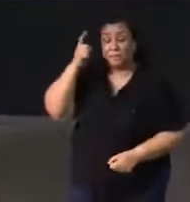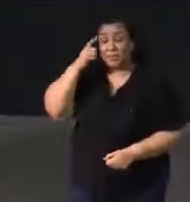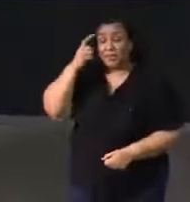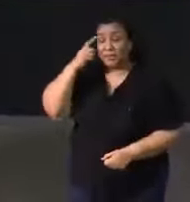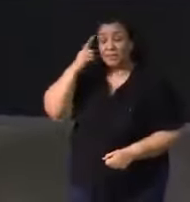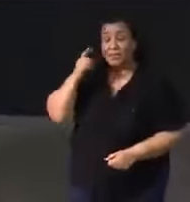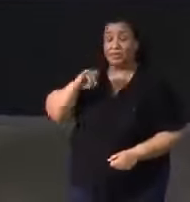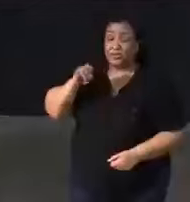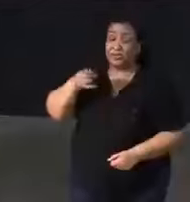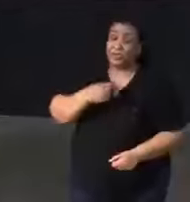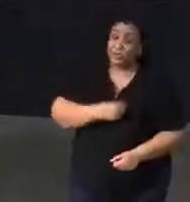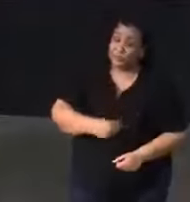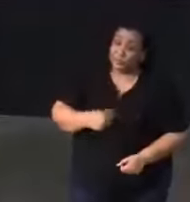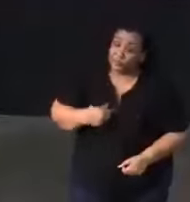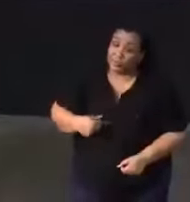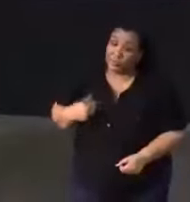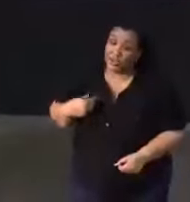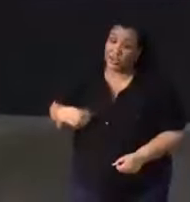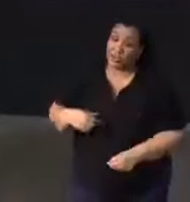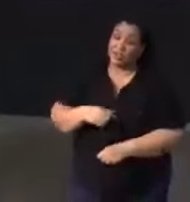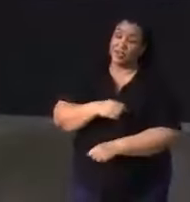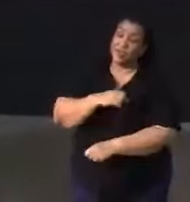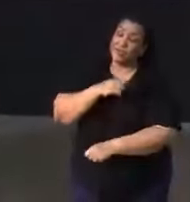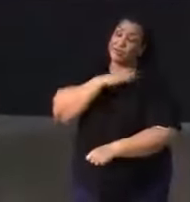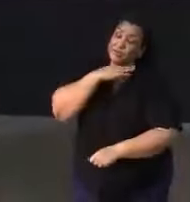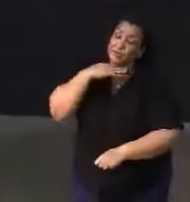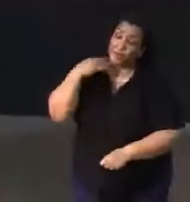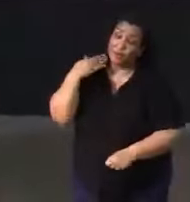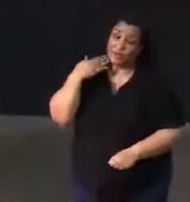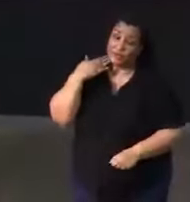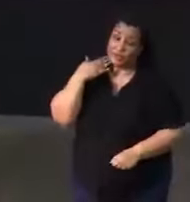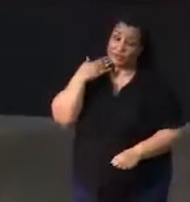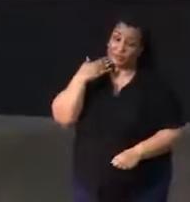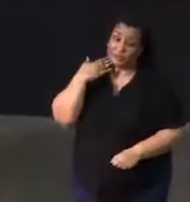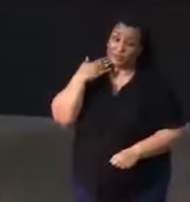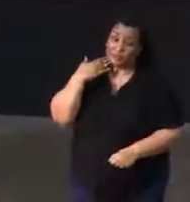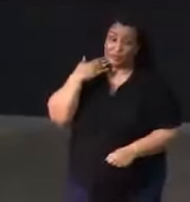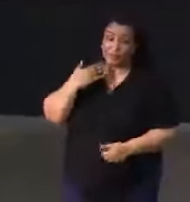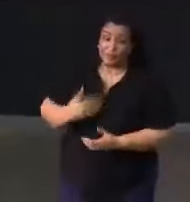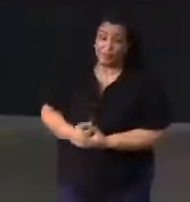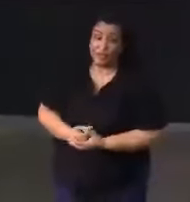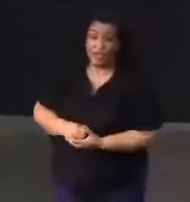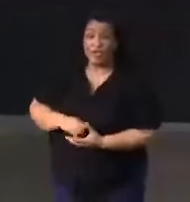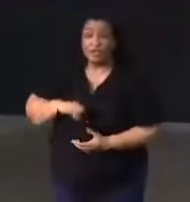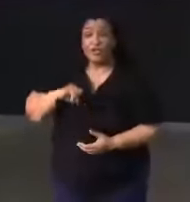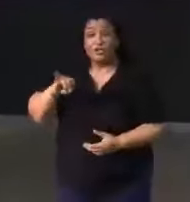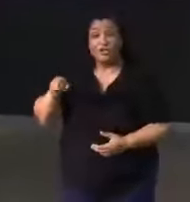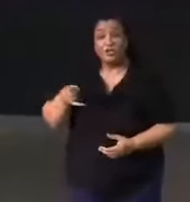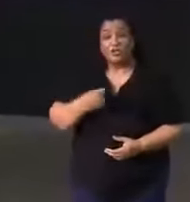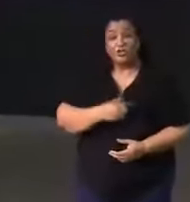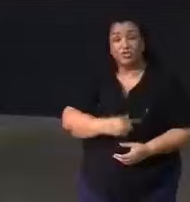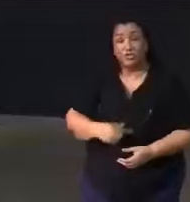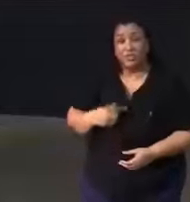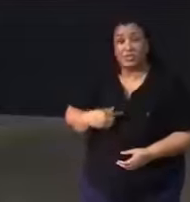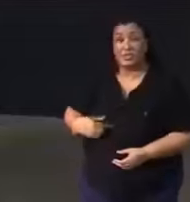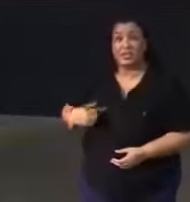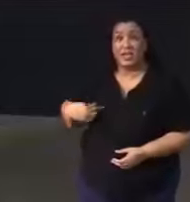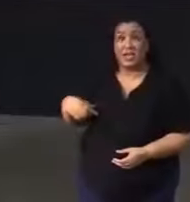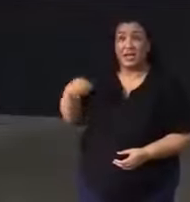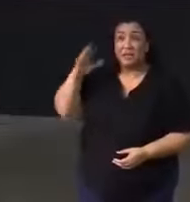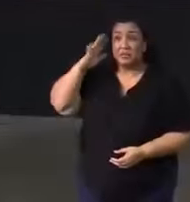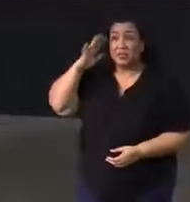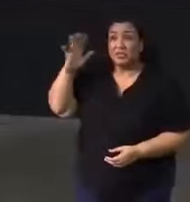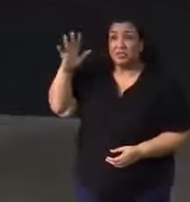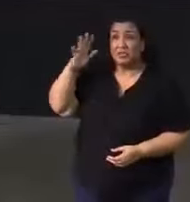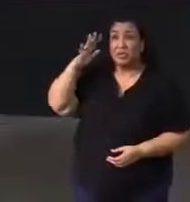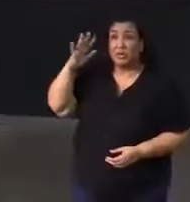disso. Então ele está distante da sua casa, sabendo de toda a raiva de seus irmãos e pensando: nem papai veio atrás